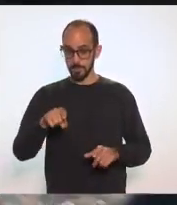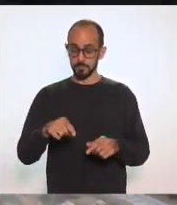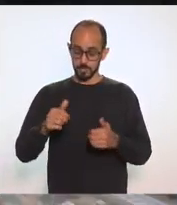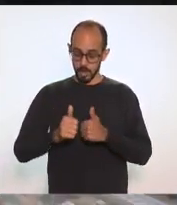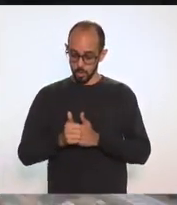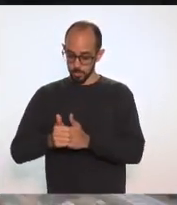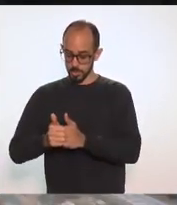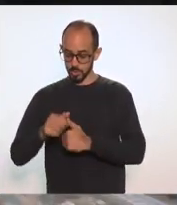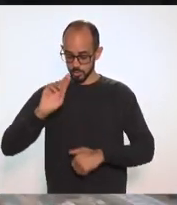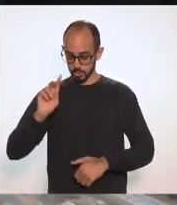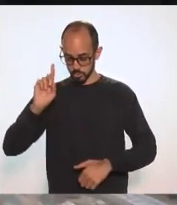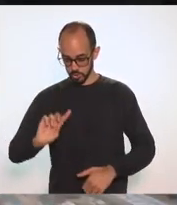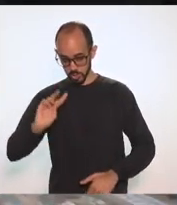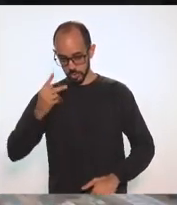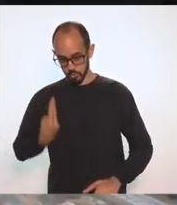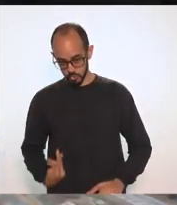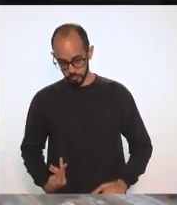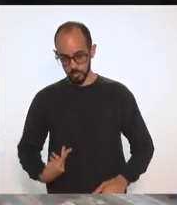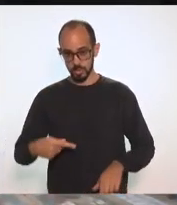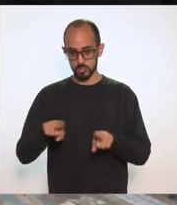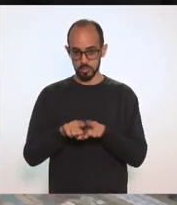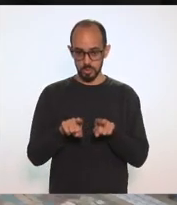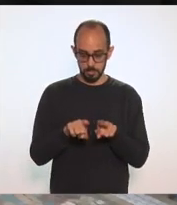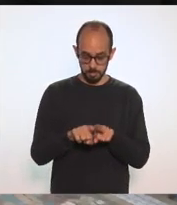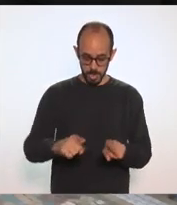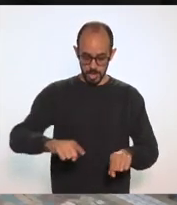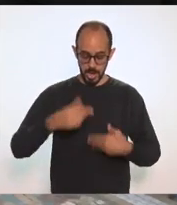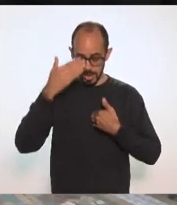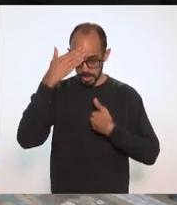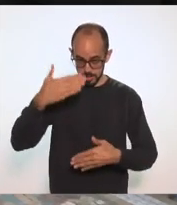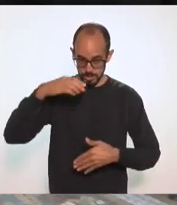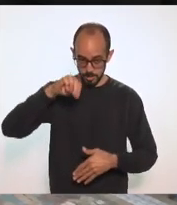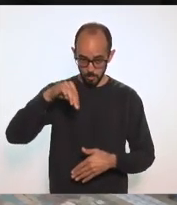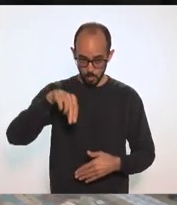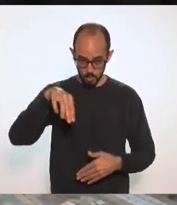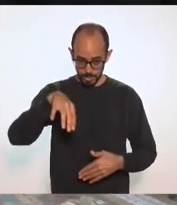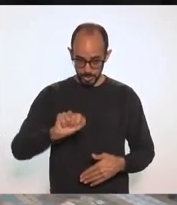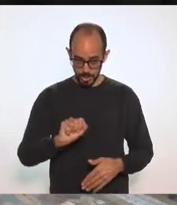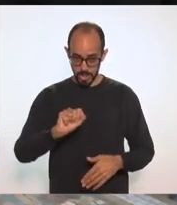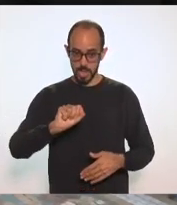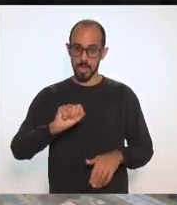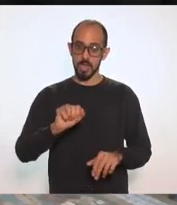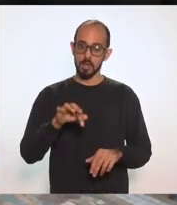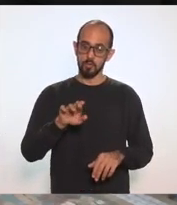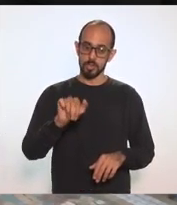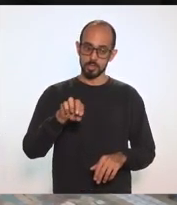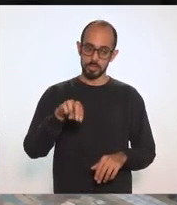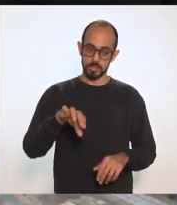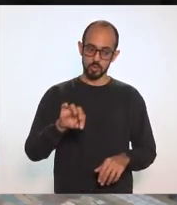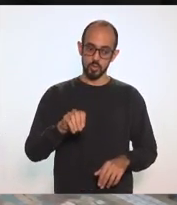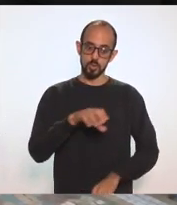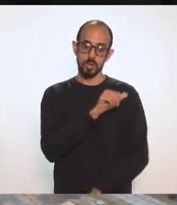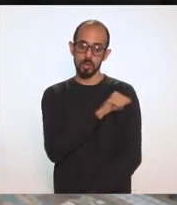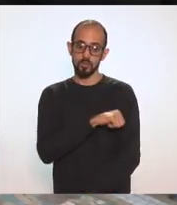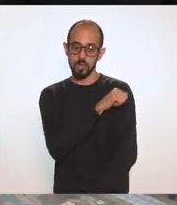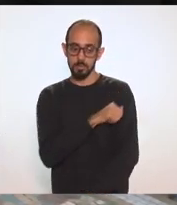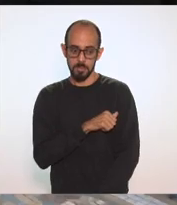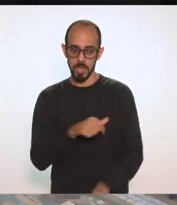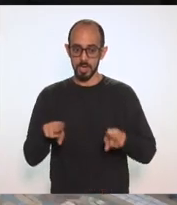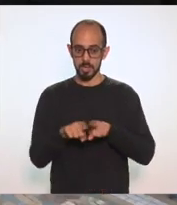Direitos Humanos, agradecer a presença das deputadas Mônica Francisco, enfermeira Reziane e Renata